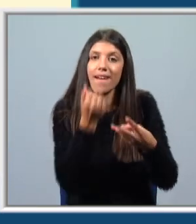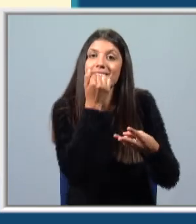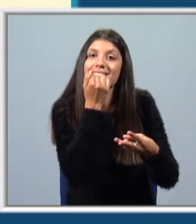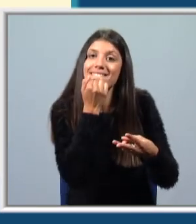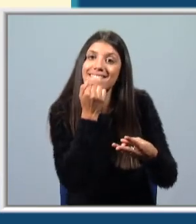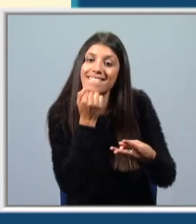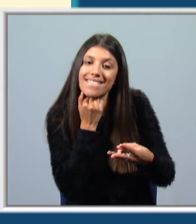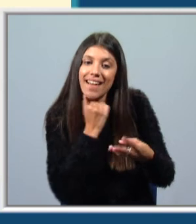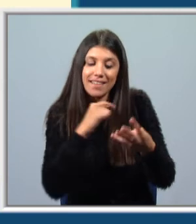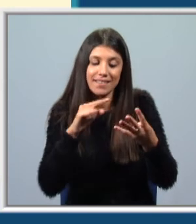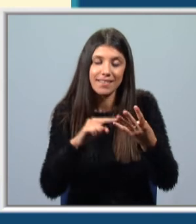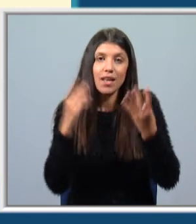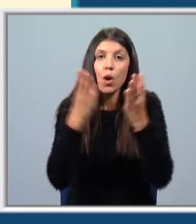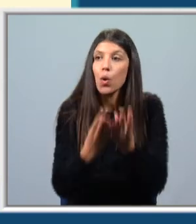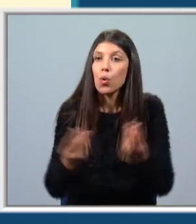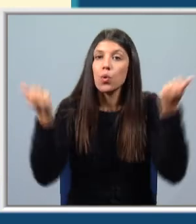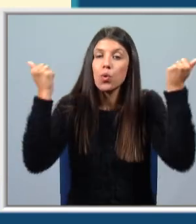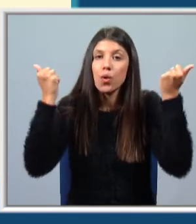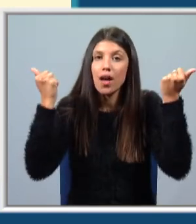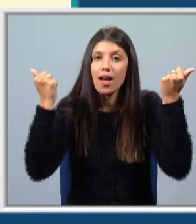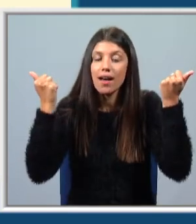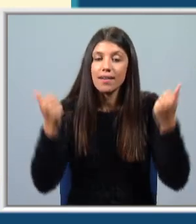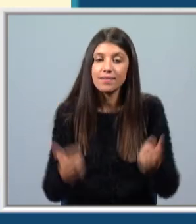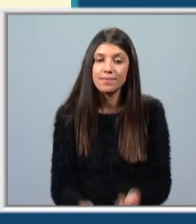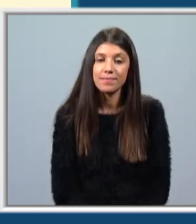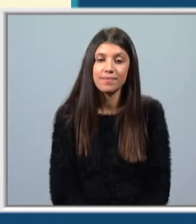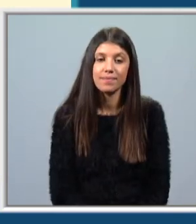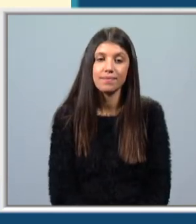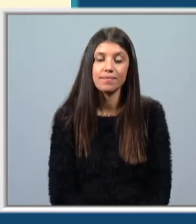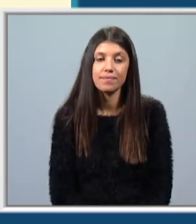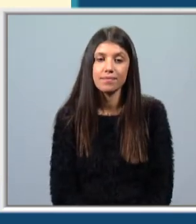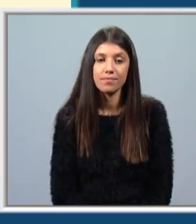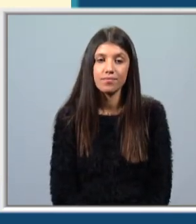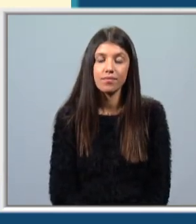terceira contentes e a quarta desaparecido.